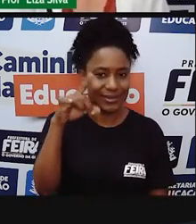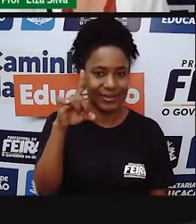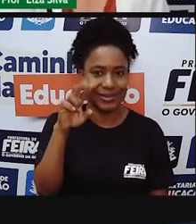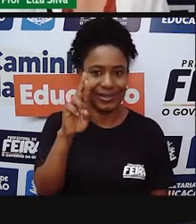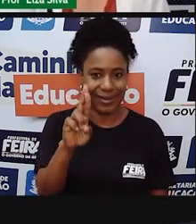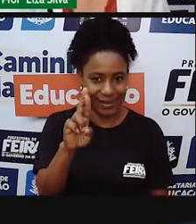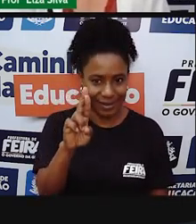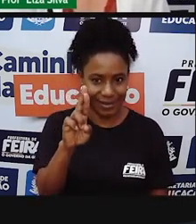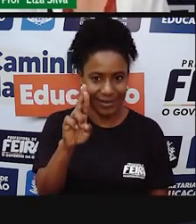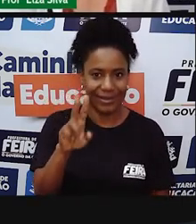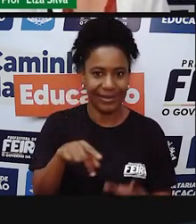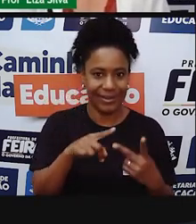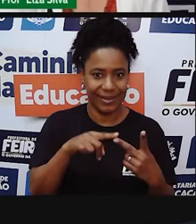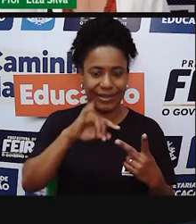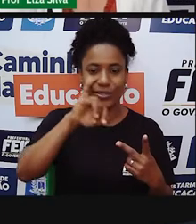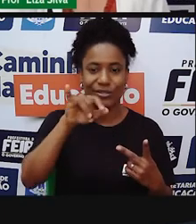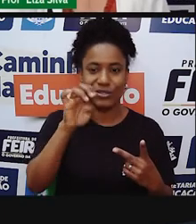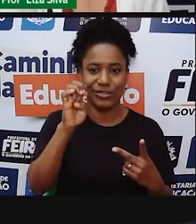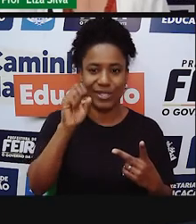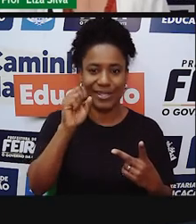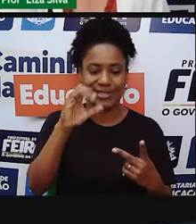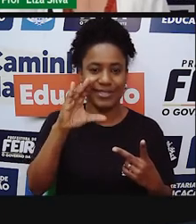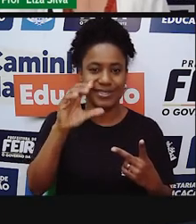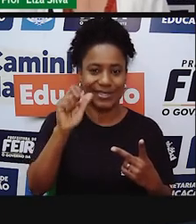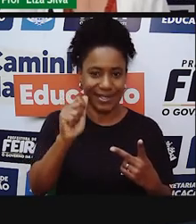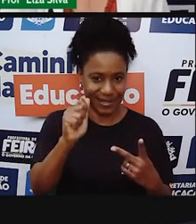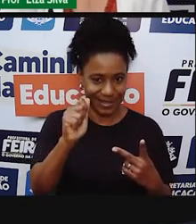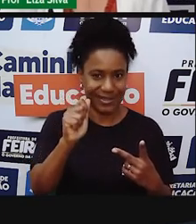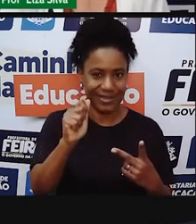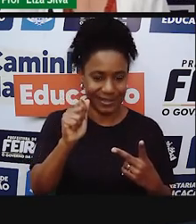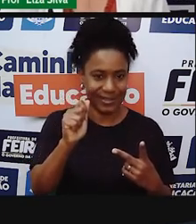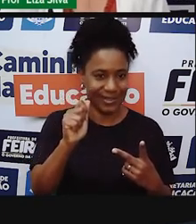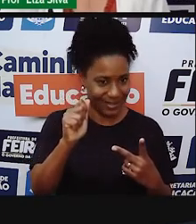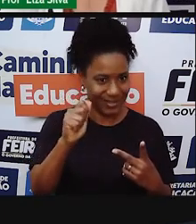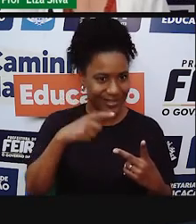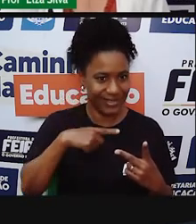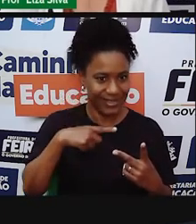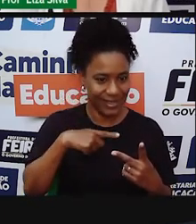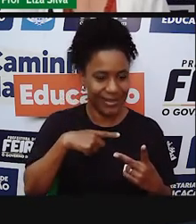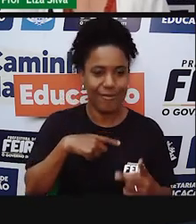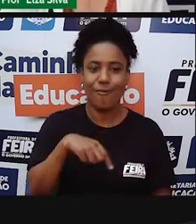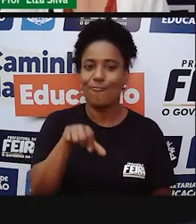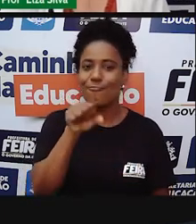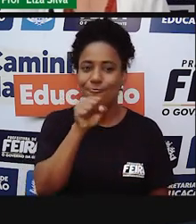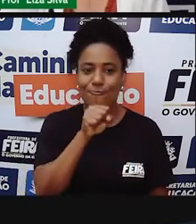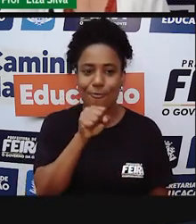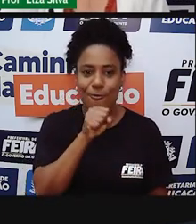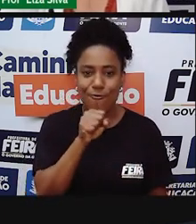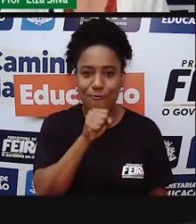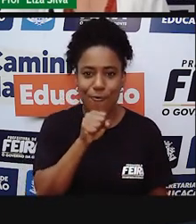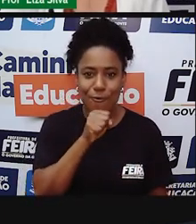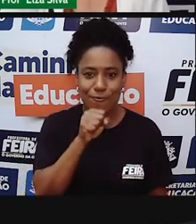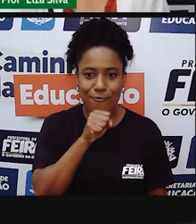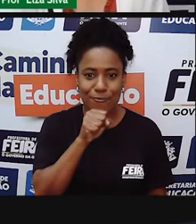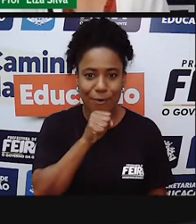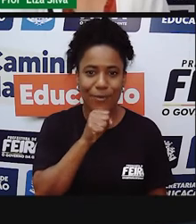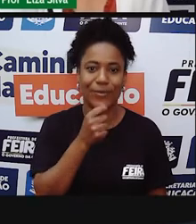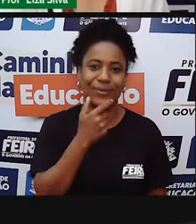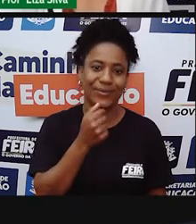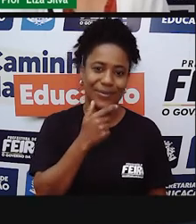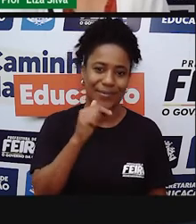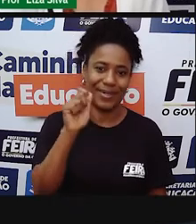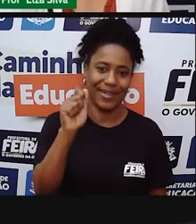Alexander, então, ele passa a ser o grandfather de Alex, o avô de Alex.